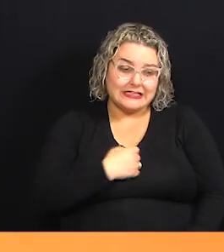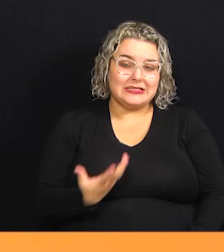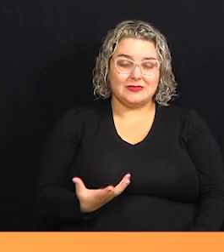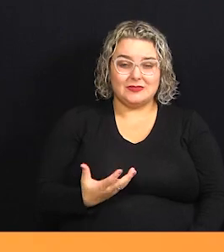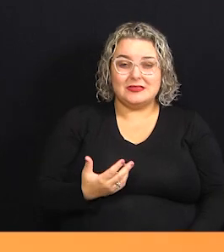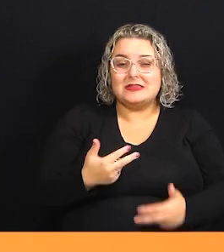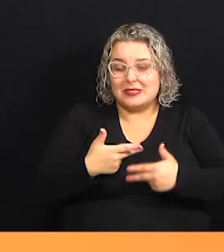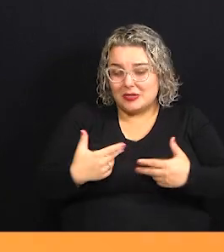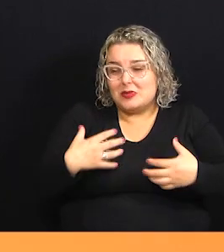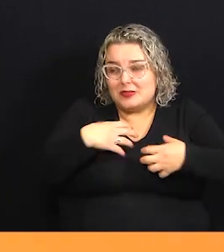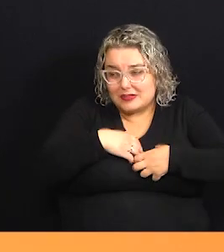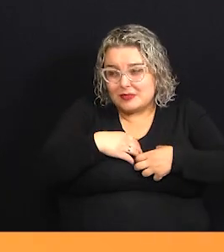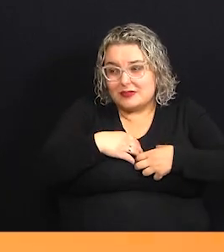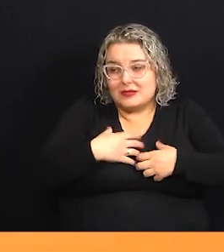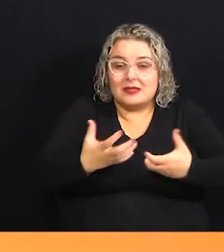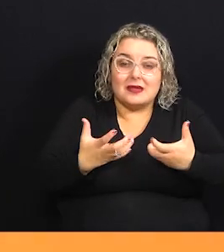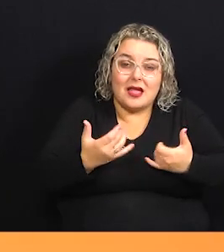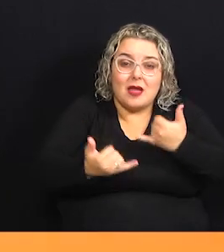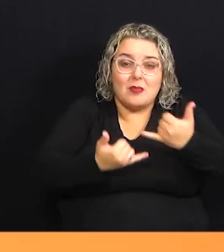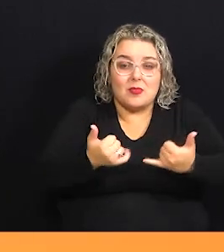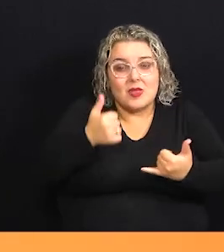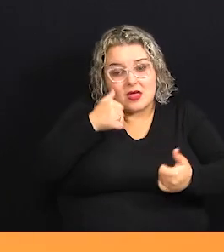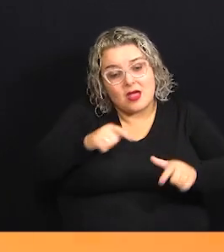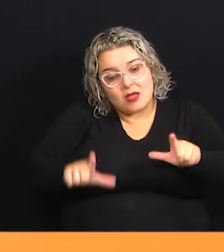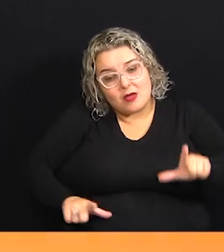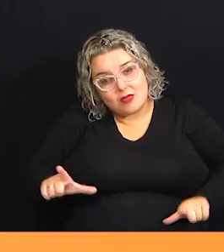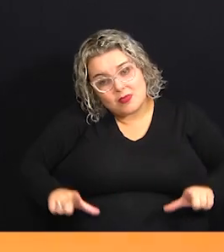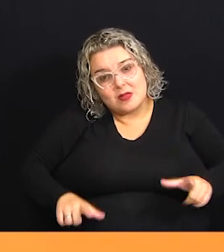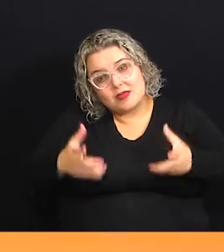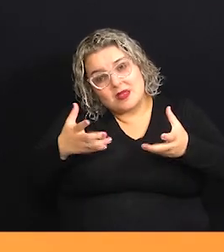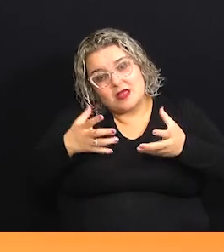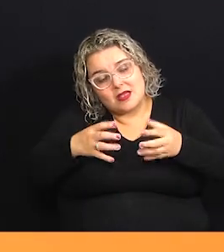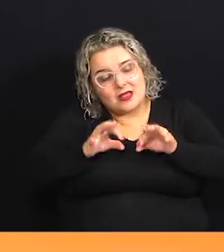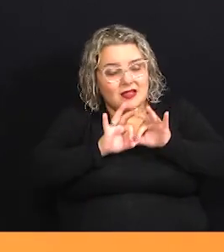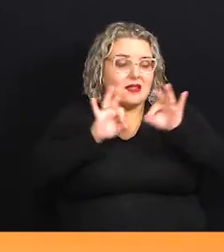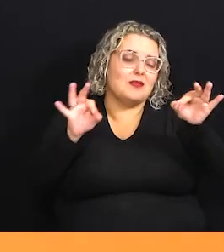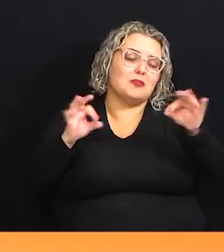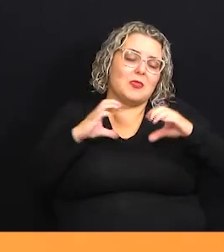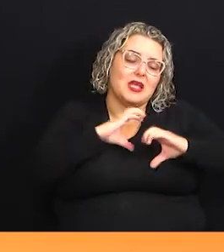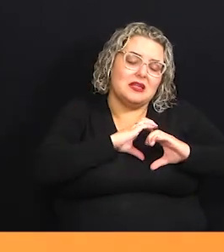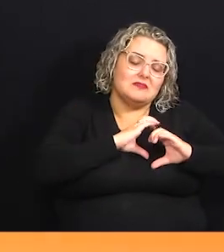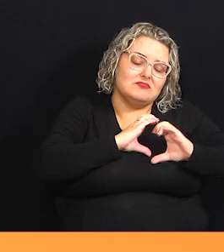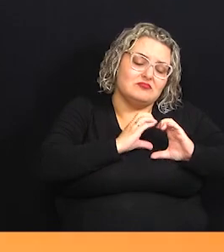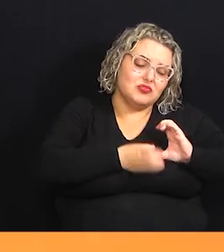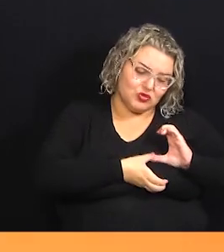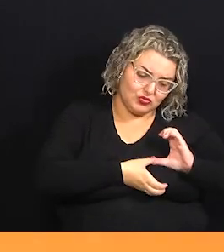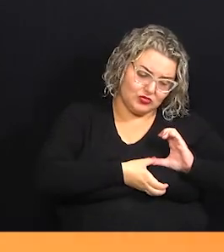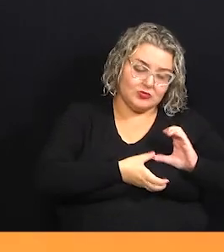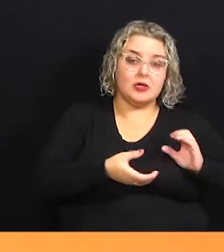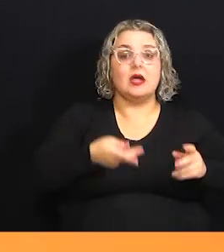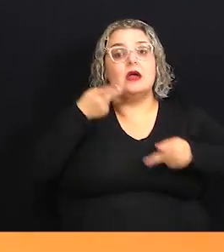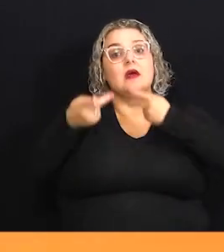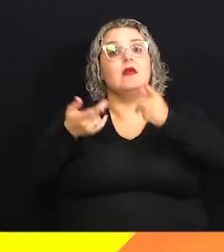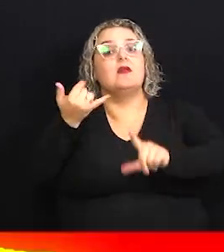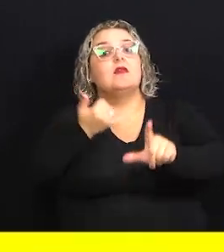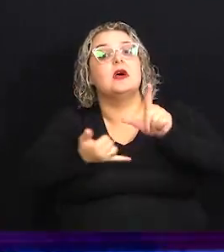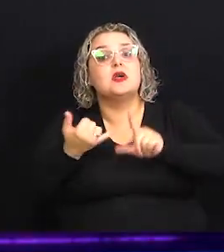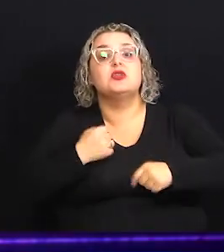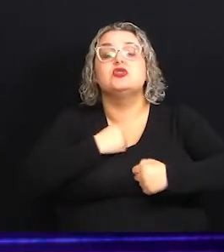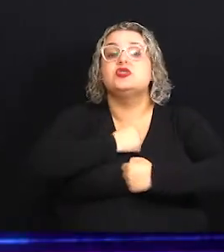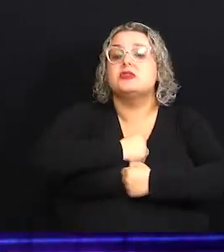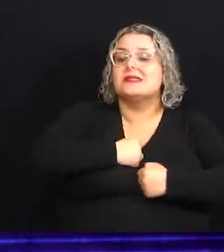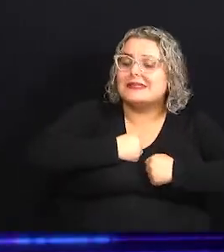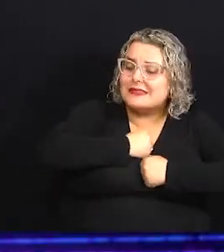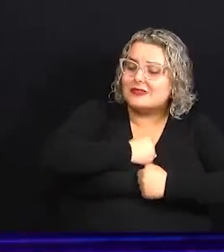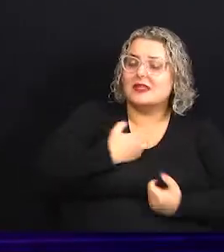que se sente quando quer brincar com a prima, mas não dá, ela tá longe, e dá um aperto na gente. Então ela fala de uma maneira lúdica sobre a saudade,